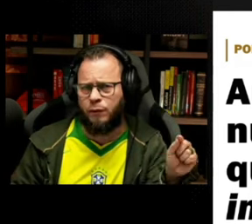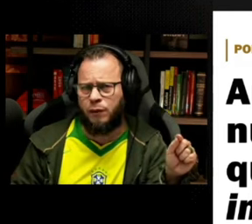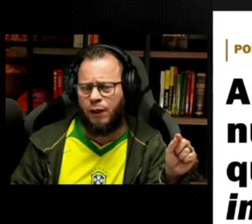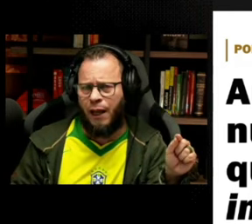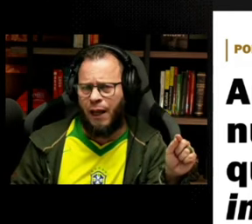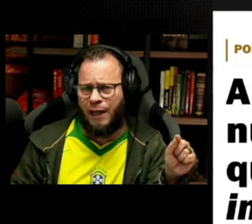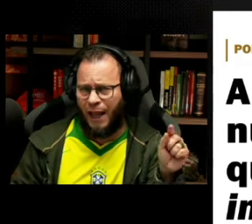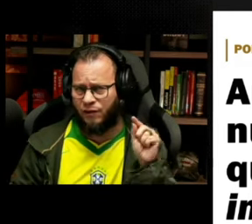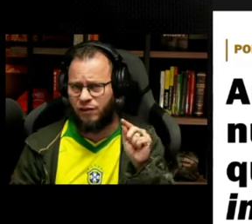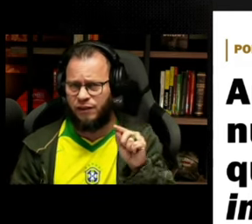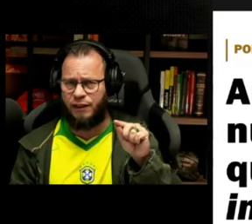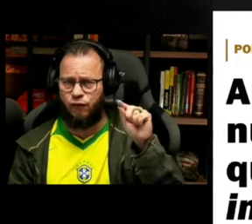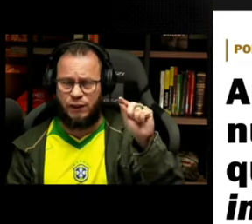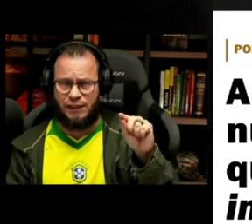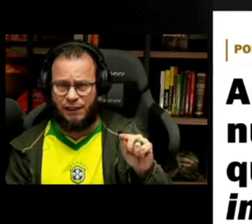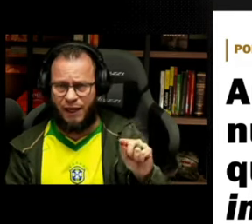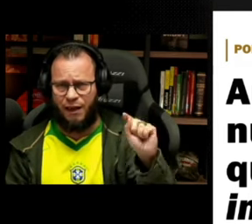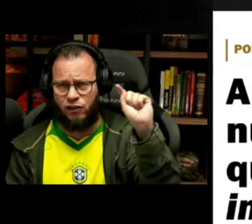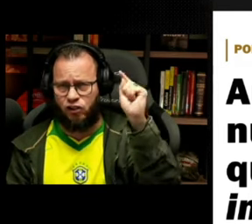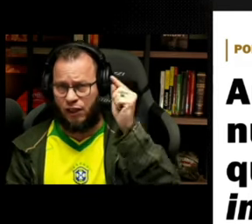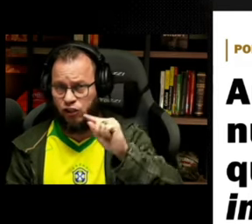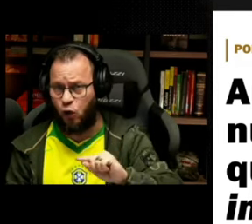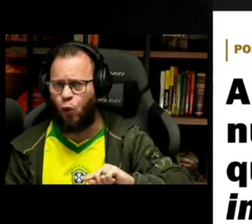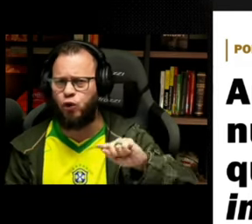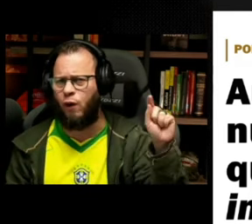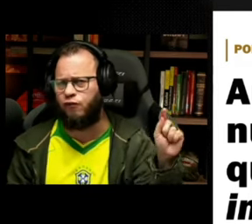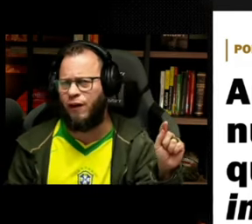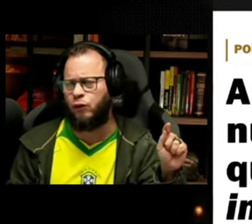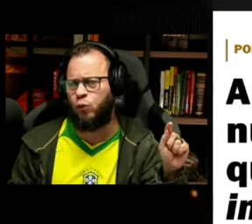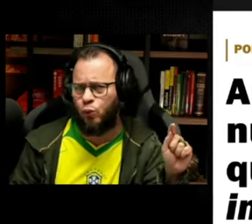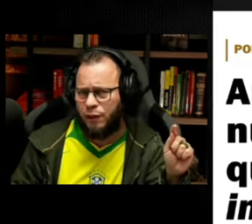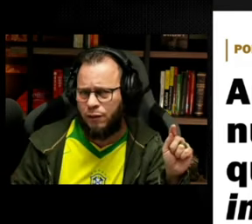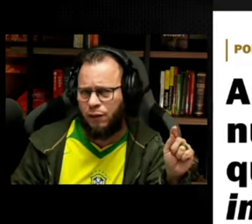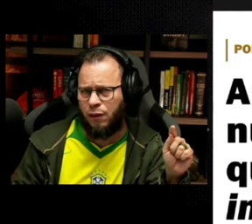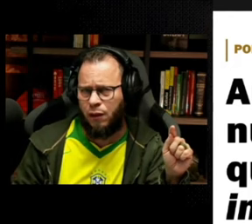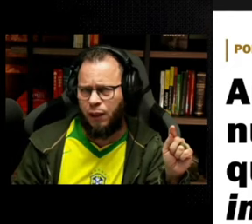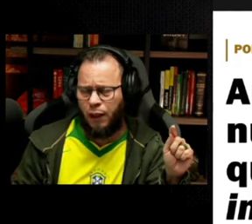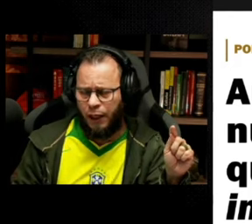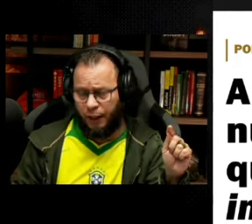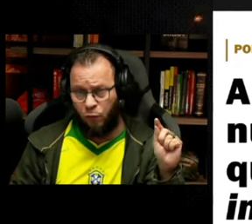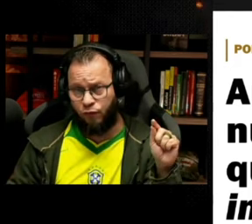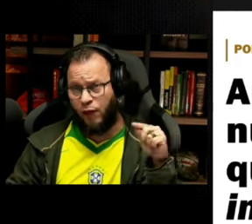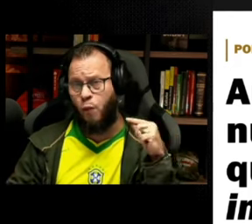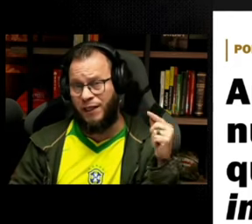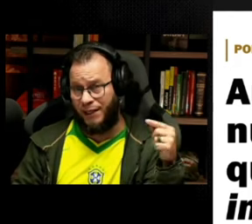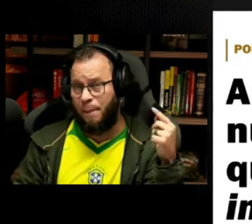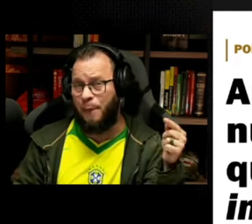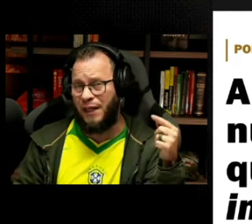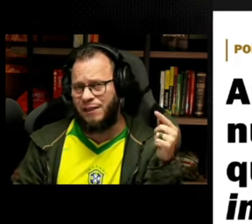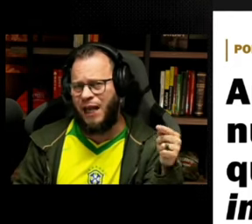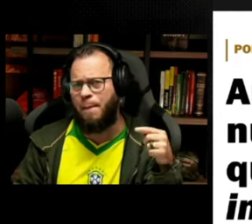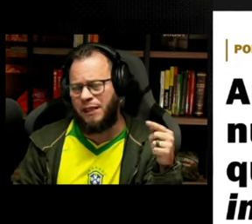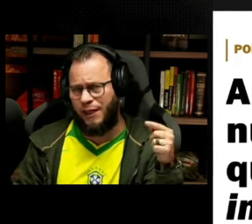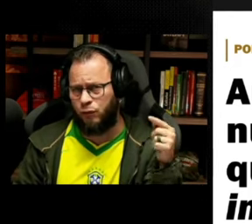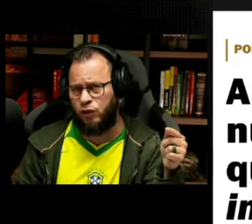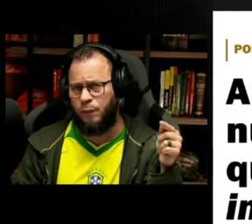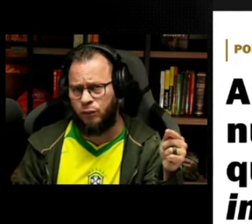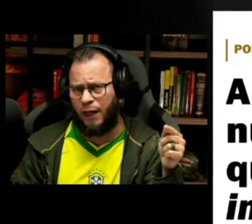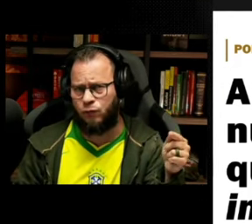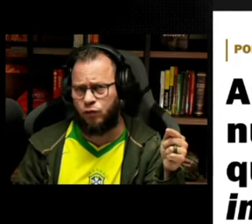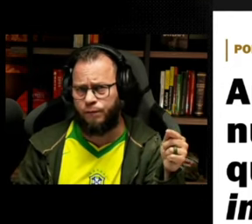impeachment quer dizer que você está de acordo com a fala do Lula Então vai começar a pesar para